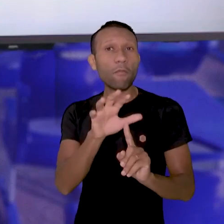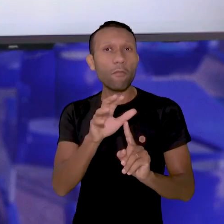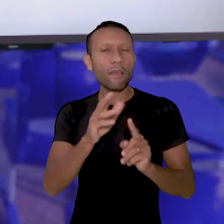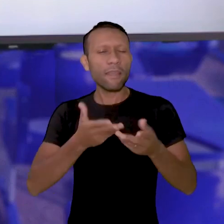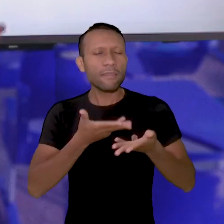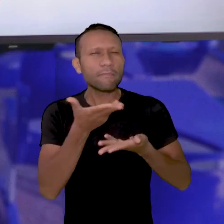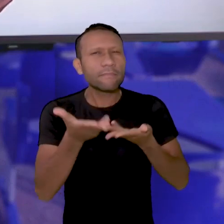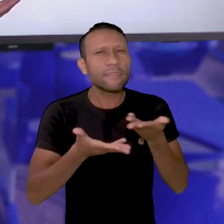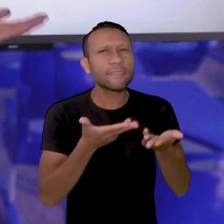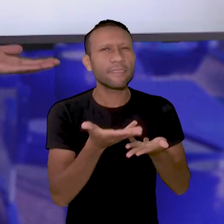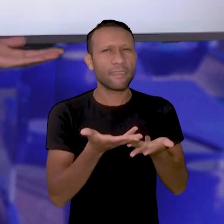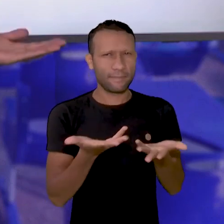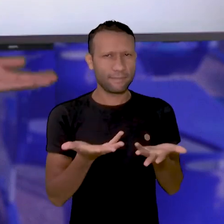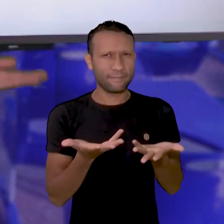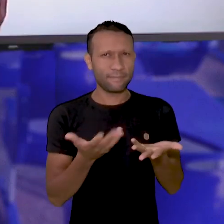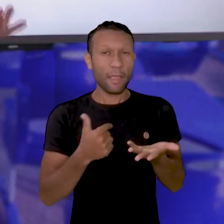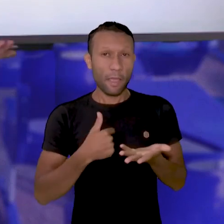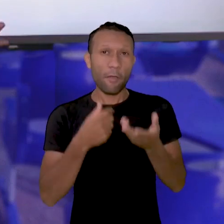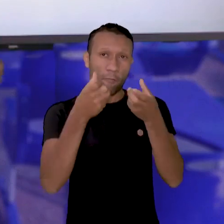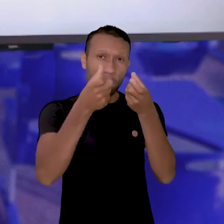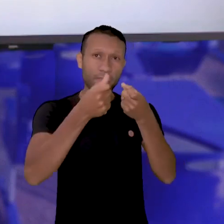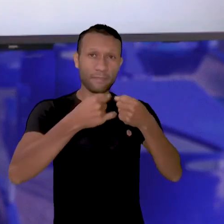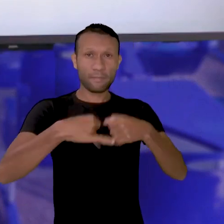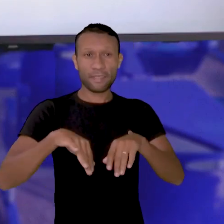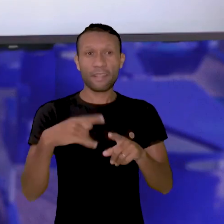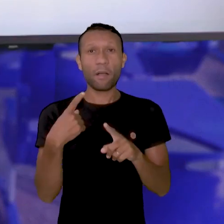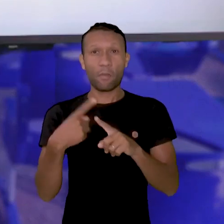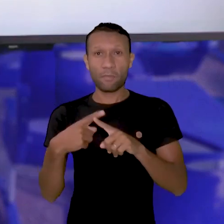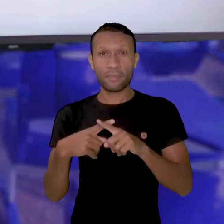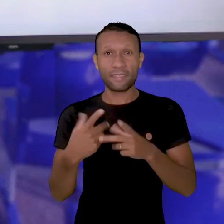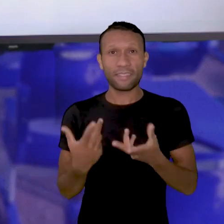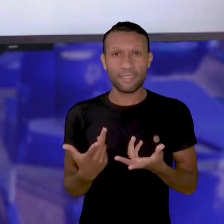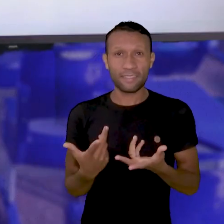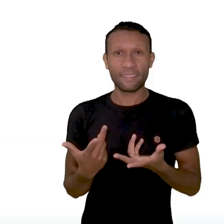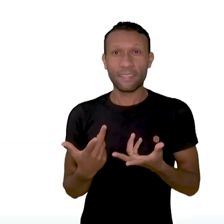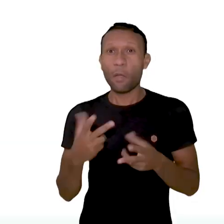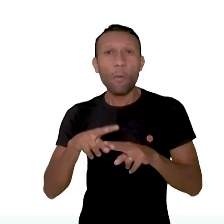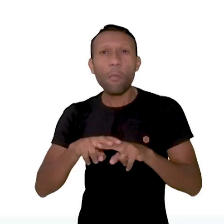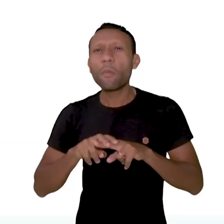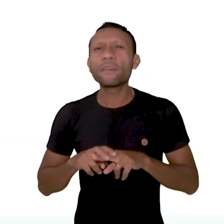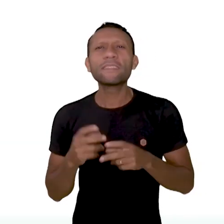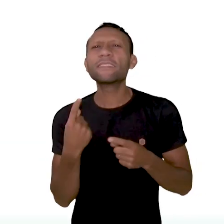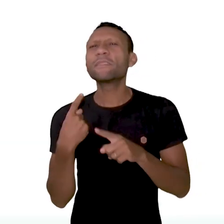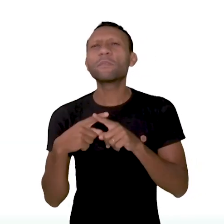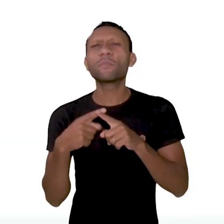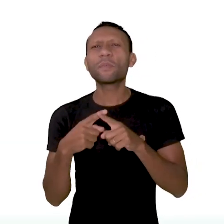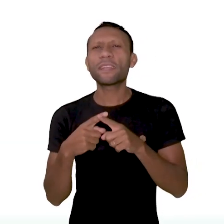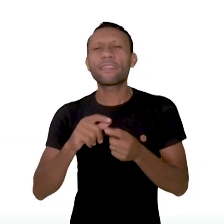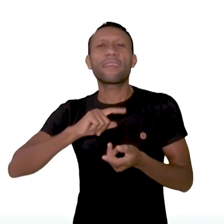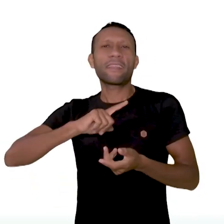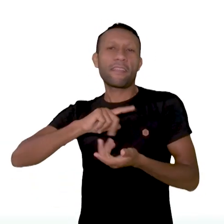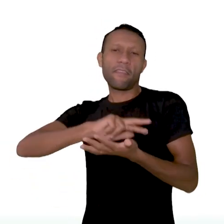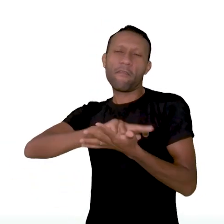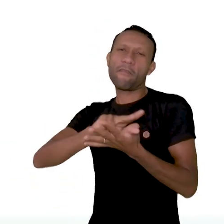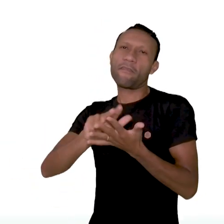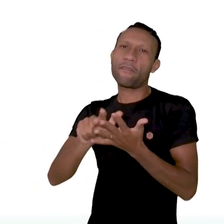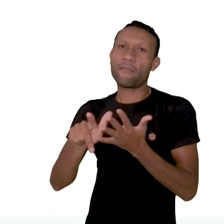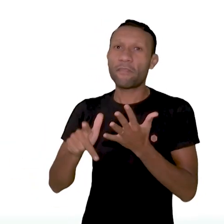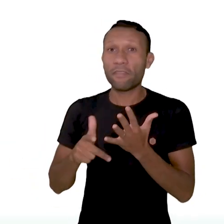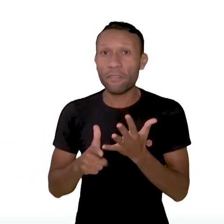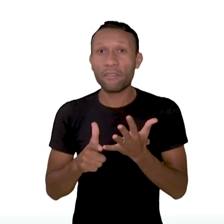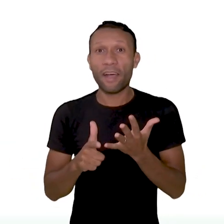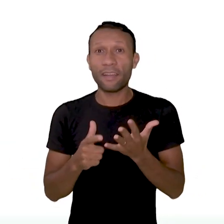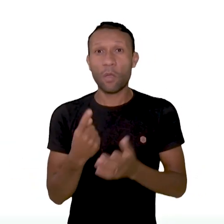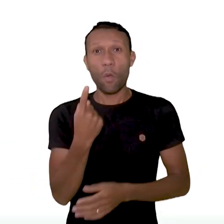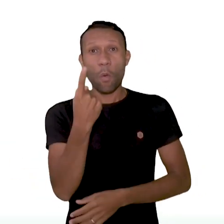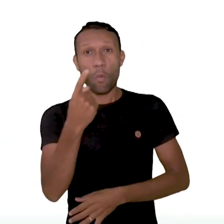legal? Eu vou dizer o porquê, o motivo, né? Porque eles podem oferecer vários serviços em apenas um